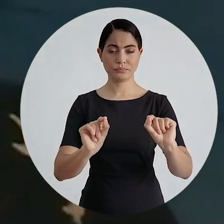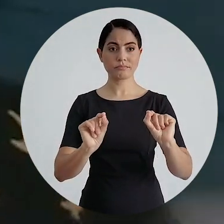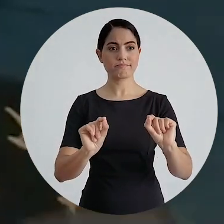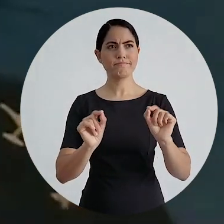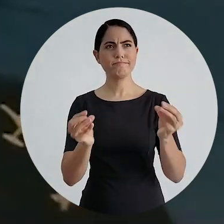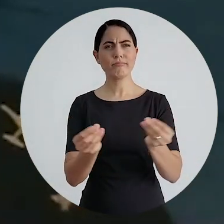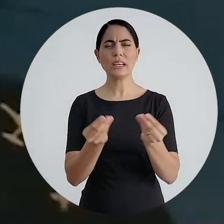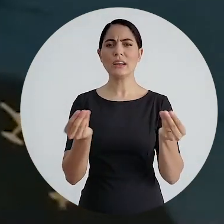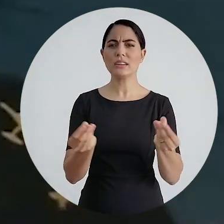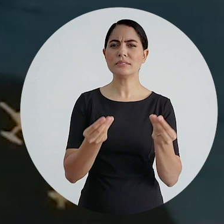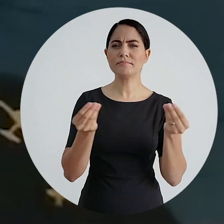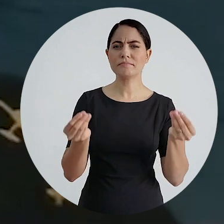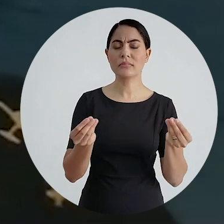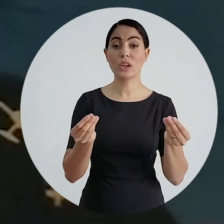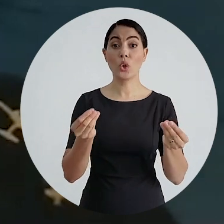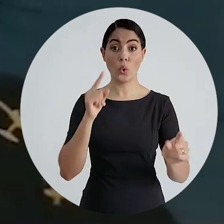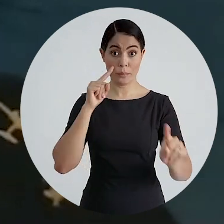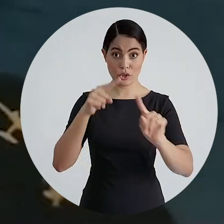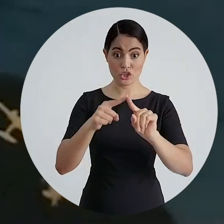ele